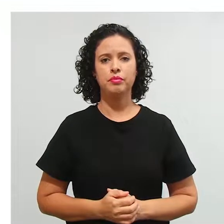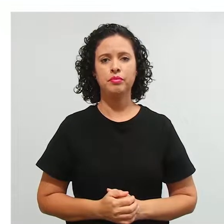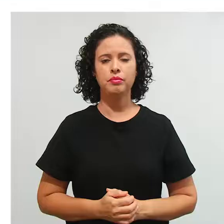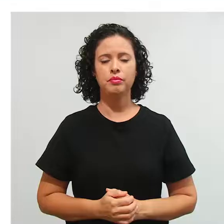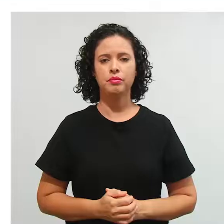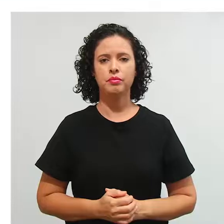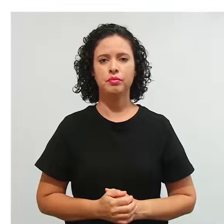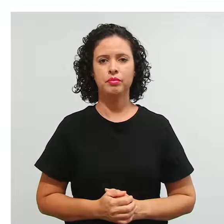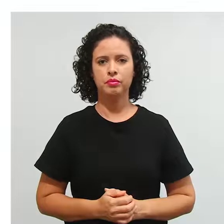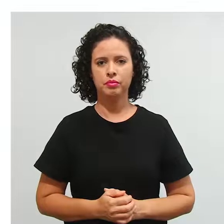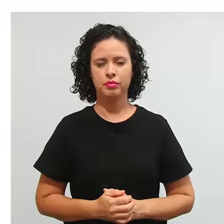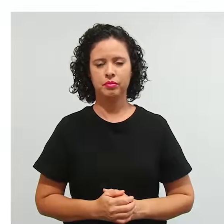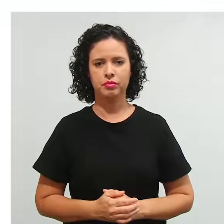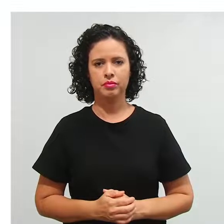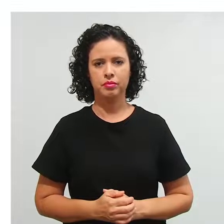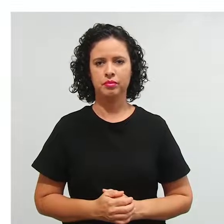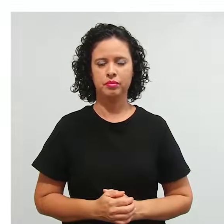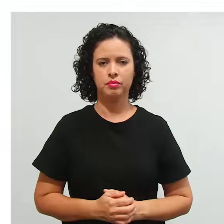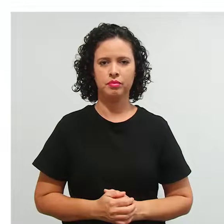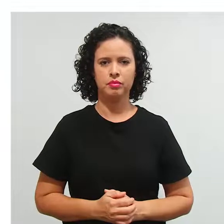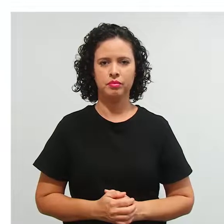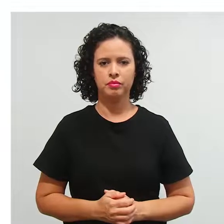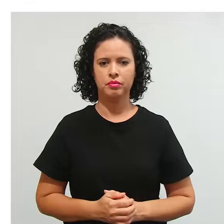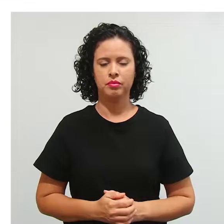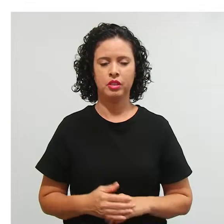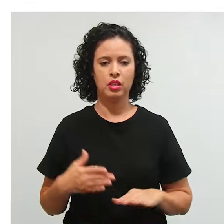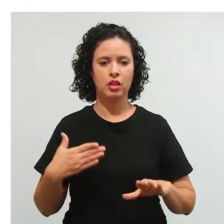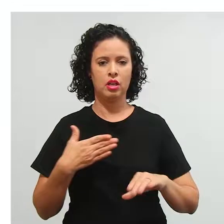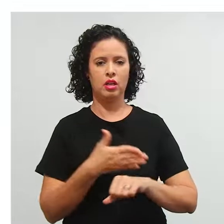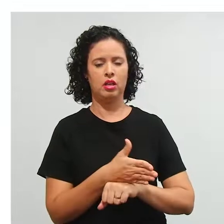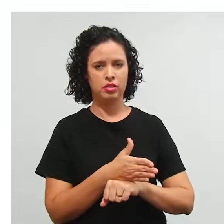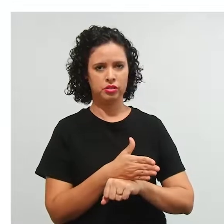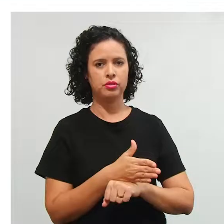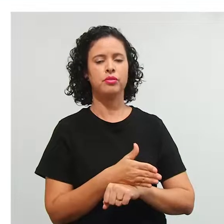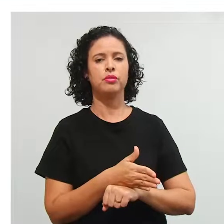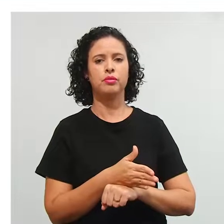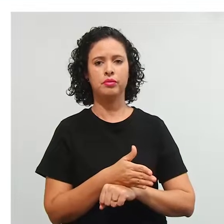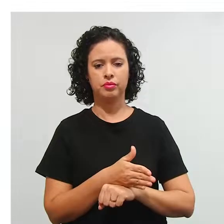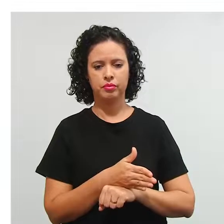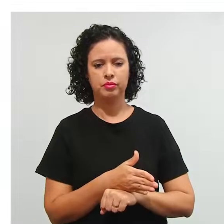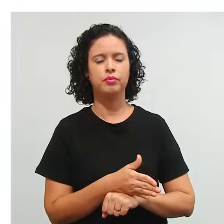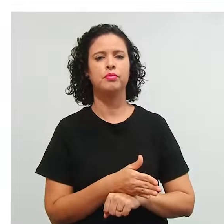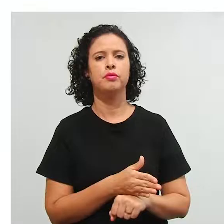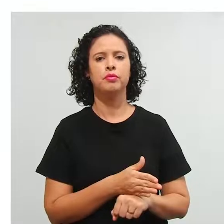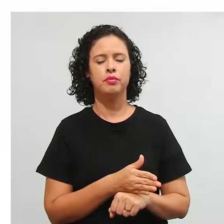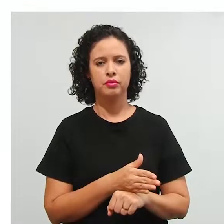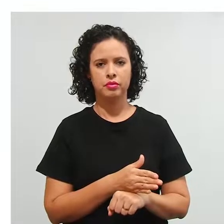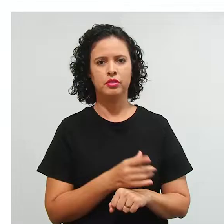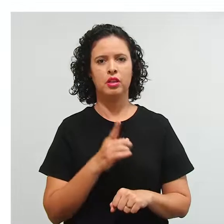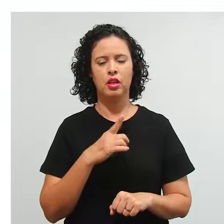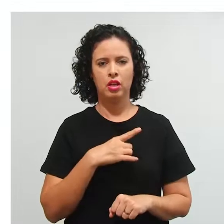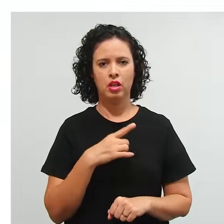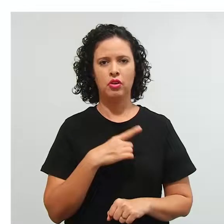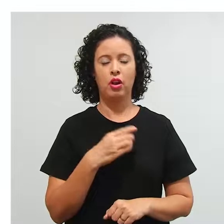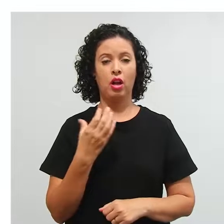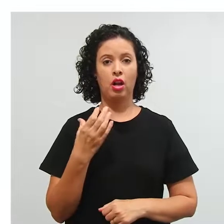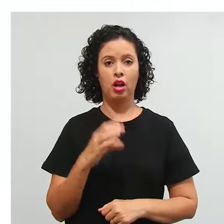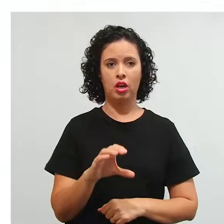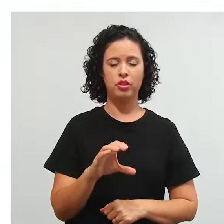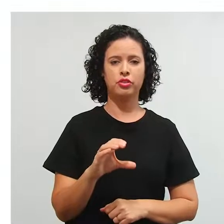de ouro? Veda ingressos financeiros de operação de